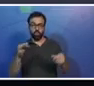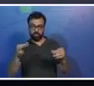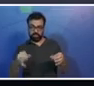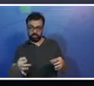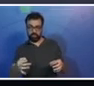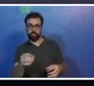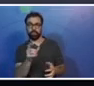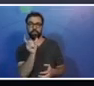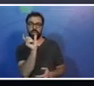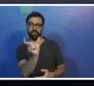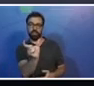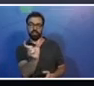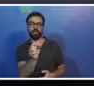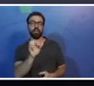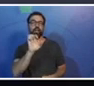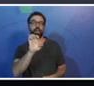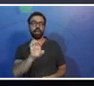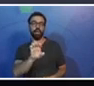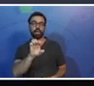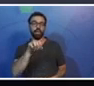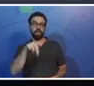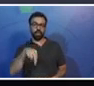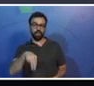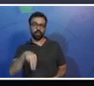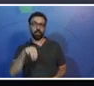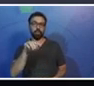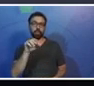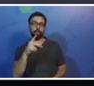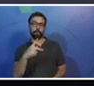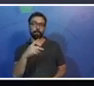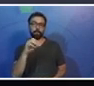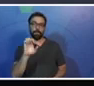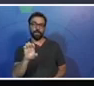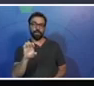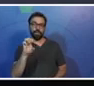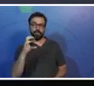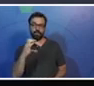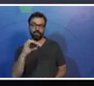empecilho. Há um empecilho entre nós. Ok?